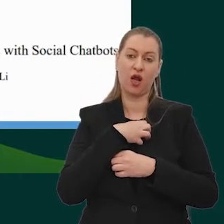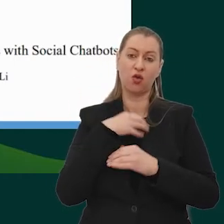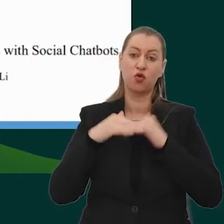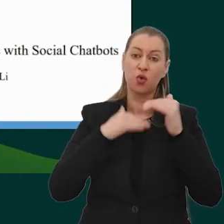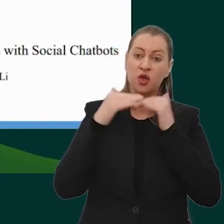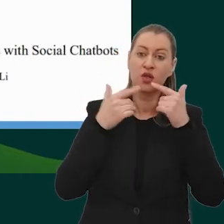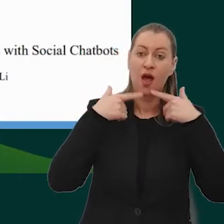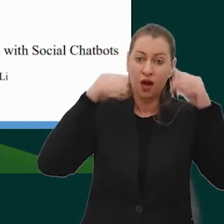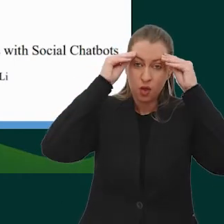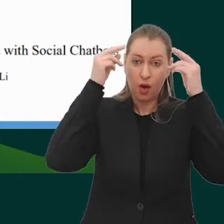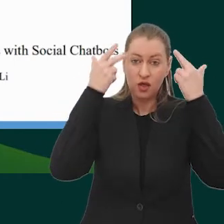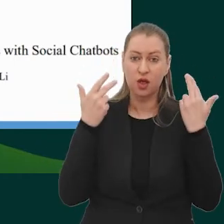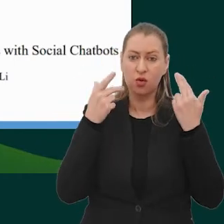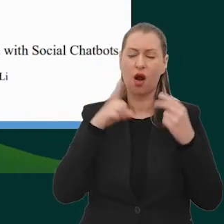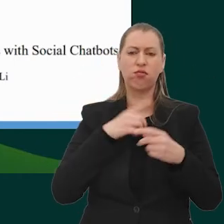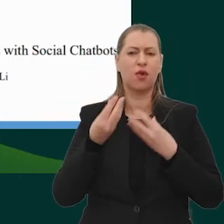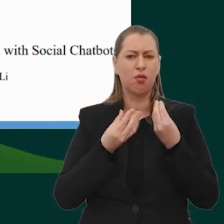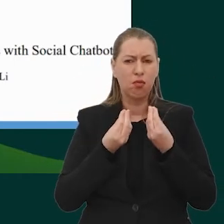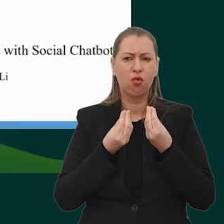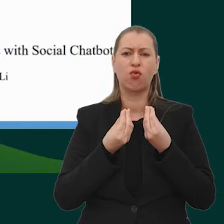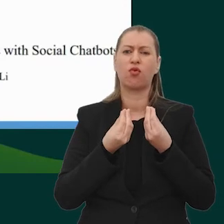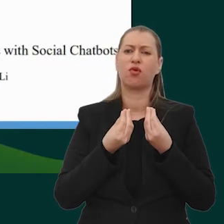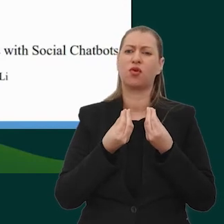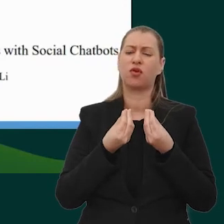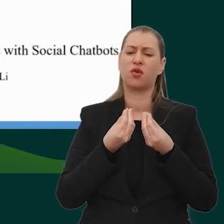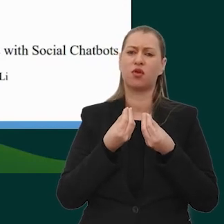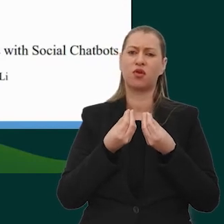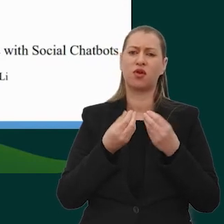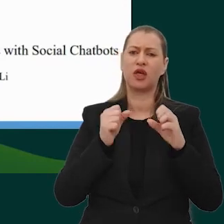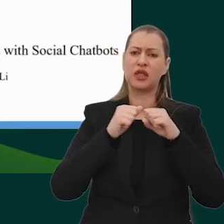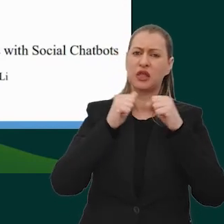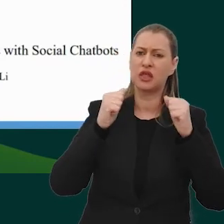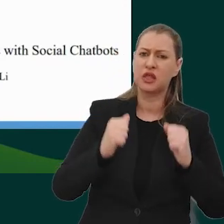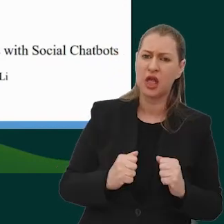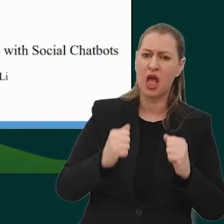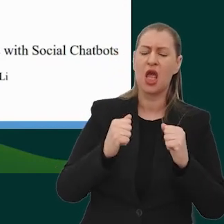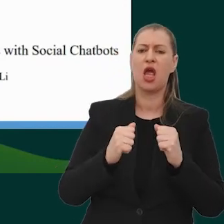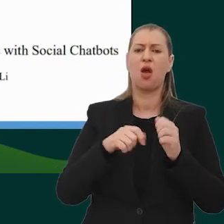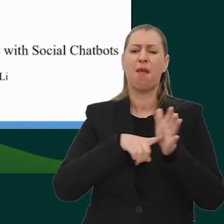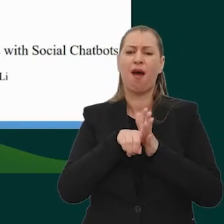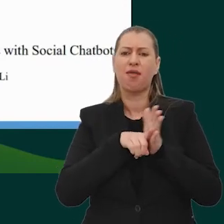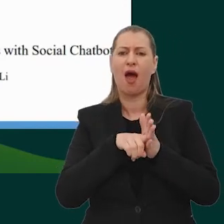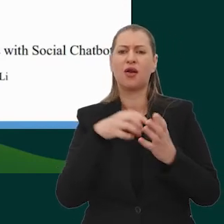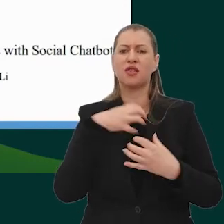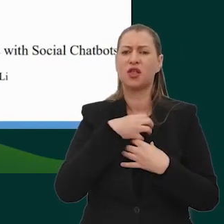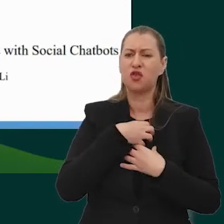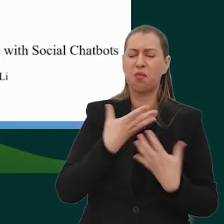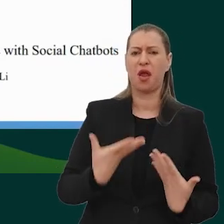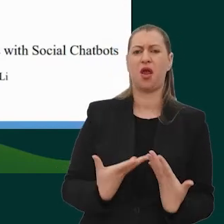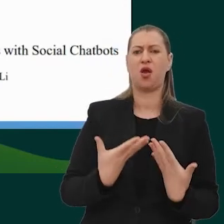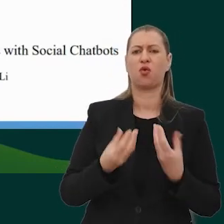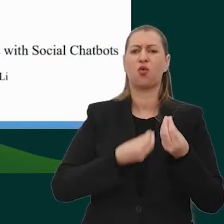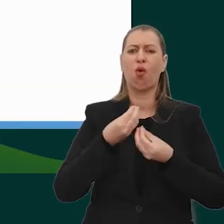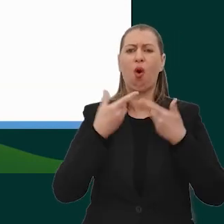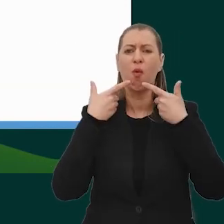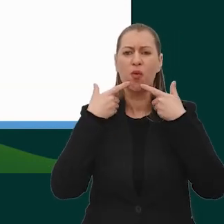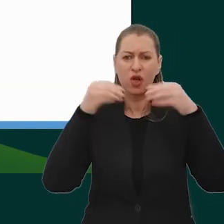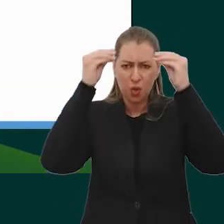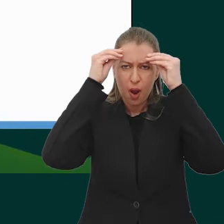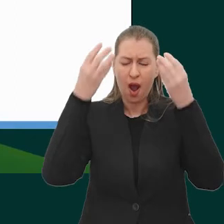natural. Eles trazem, tem geração de linguagem, tem sistema de diálogo, tem análise de sentimentos, né? Então,